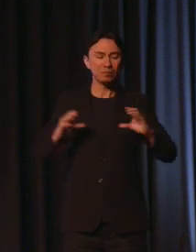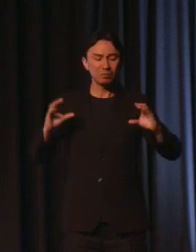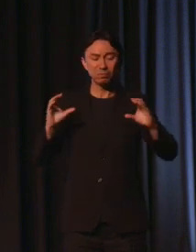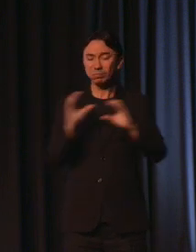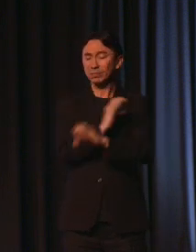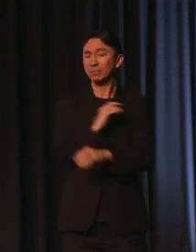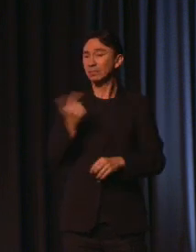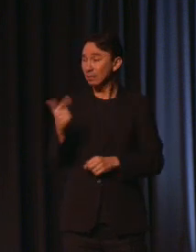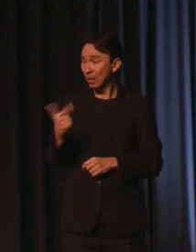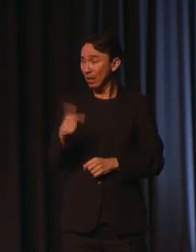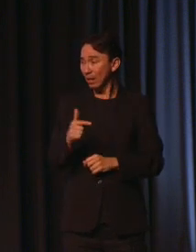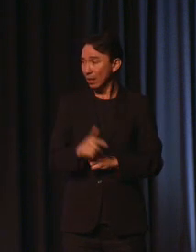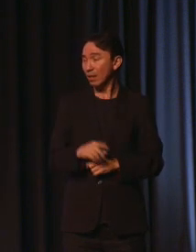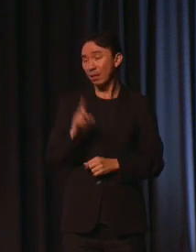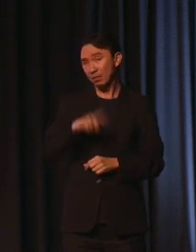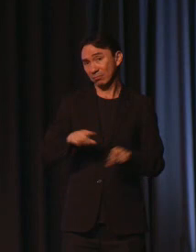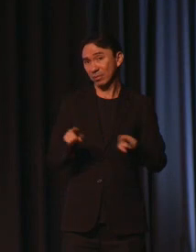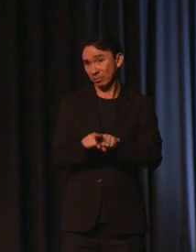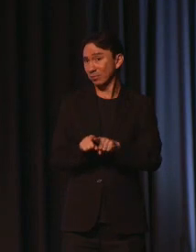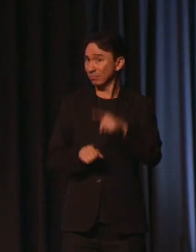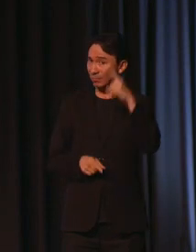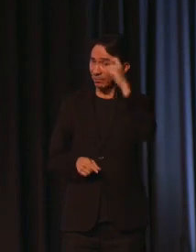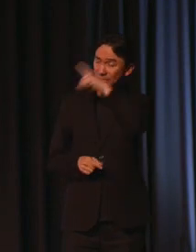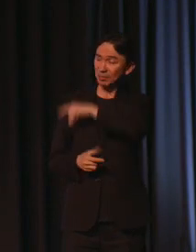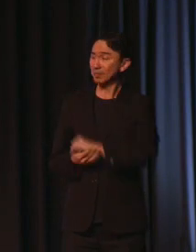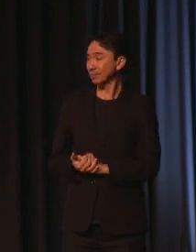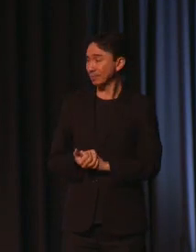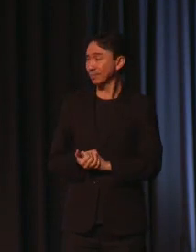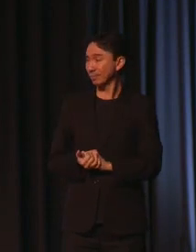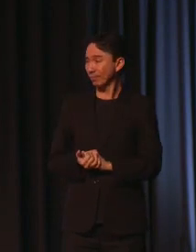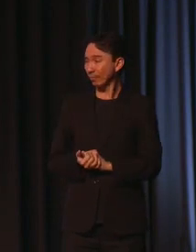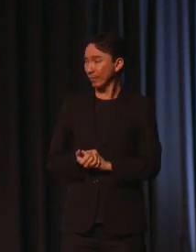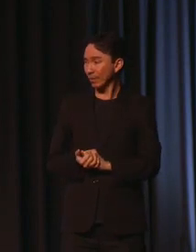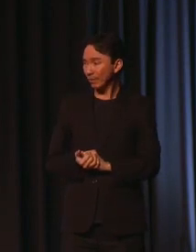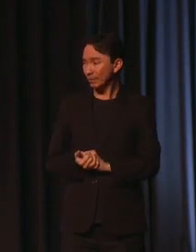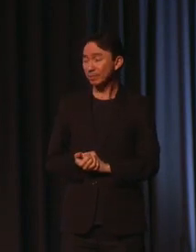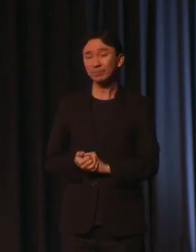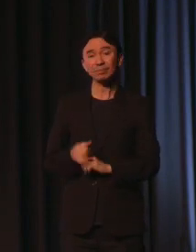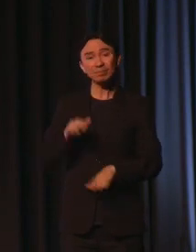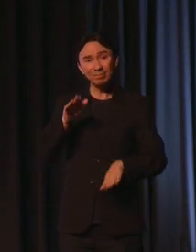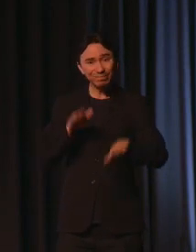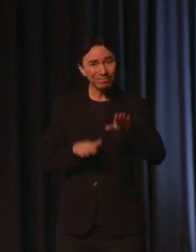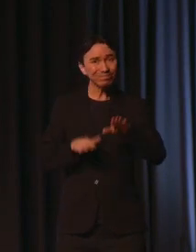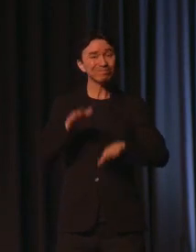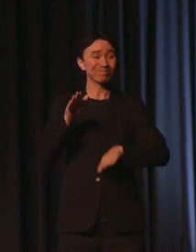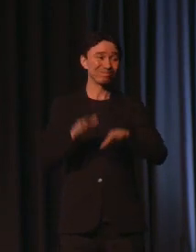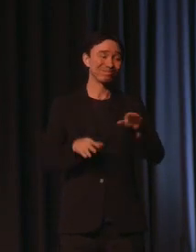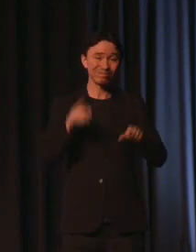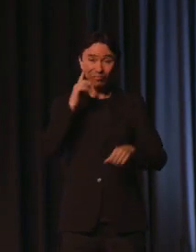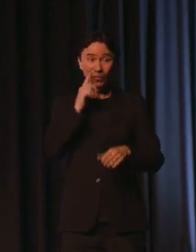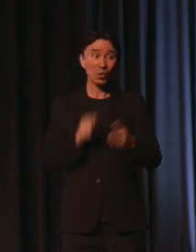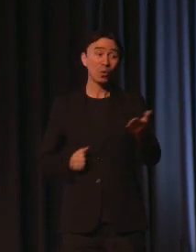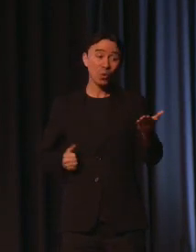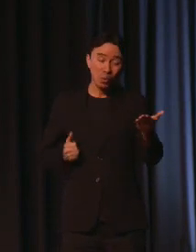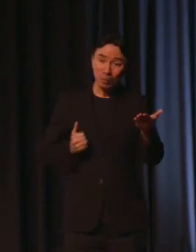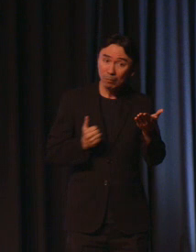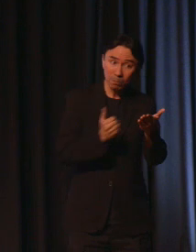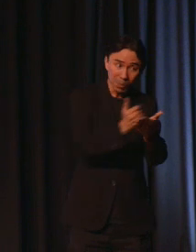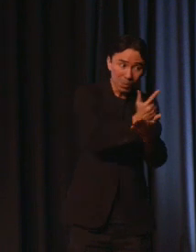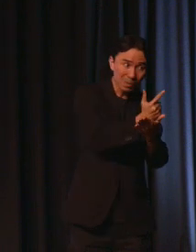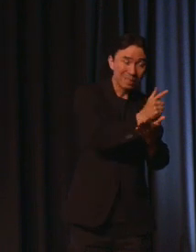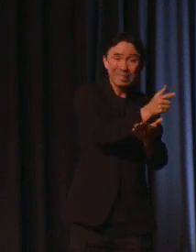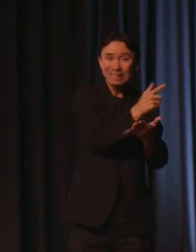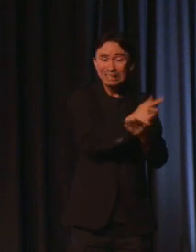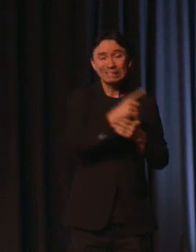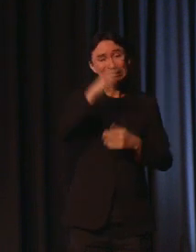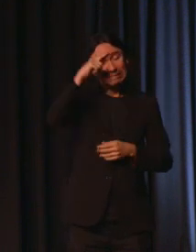que a gente encontra para programar as compras. Dificuldade encontrada nos processos de compras, aí é no âmbito do Ministério da Saúde, tá? Então, a